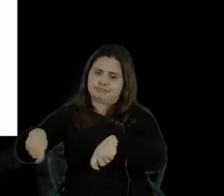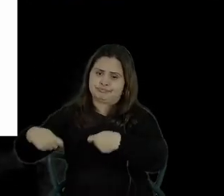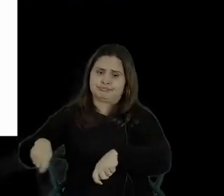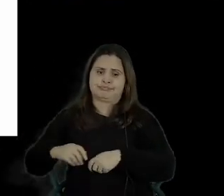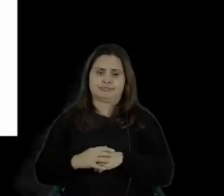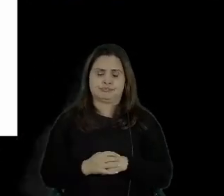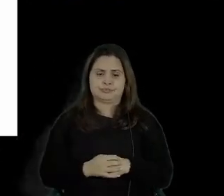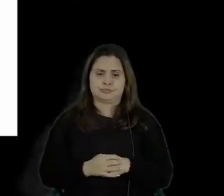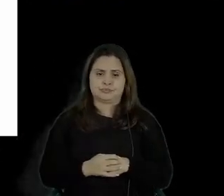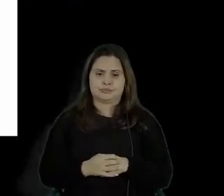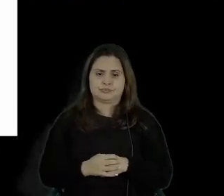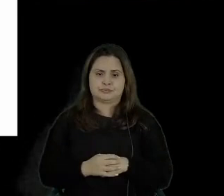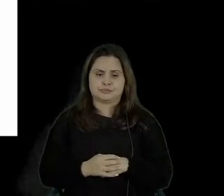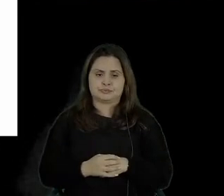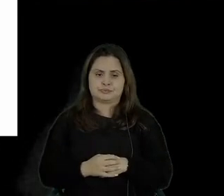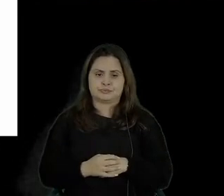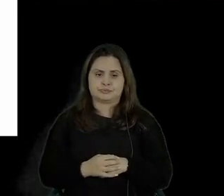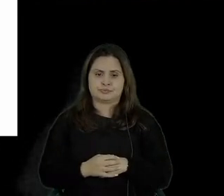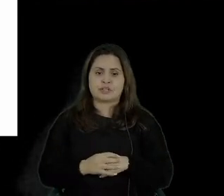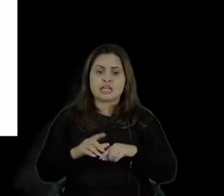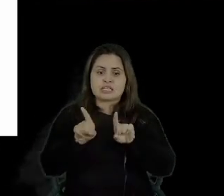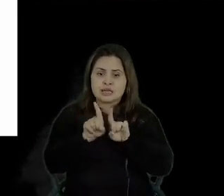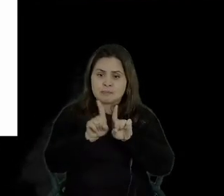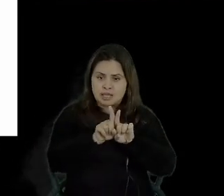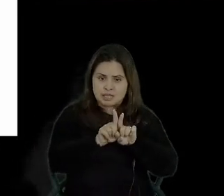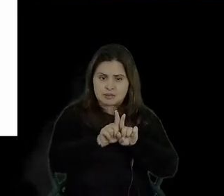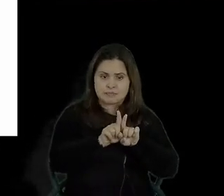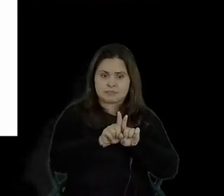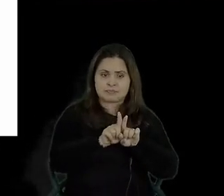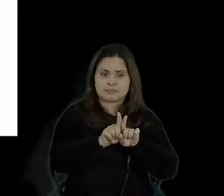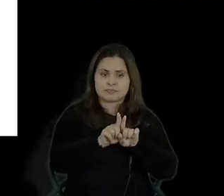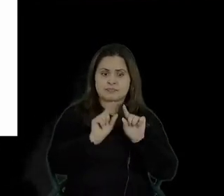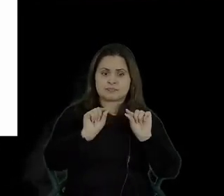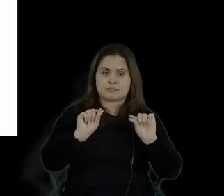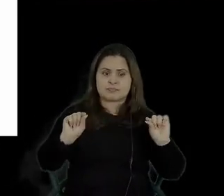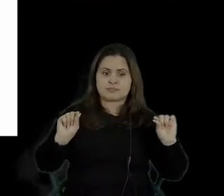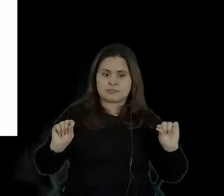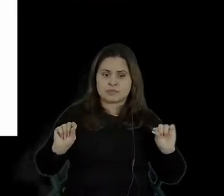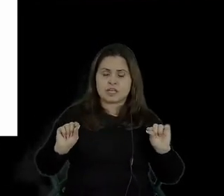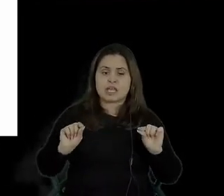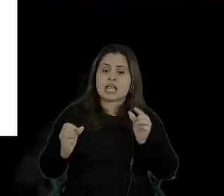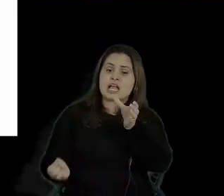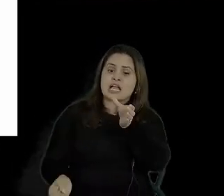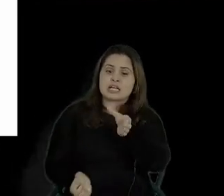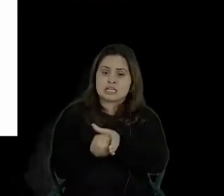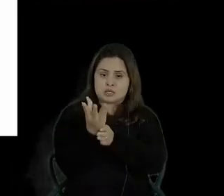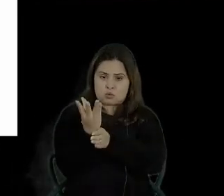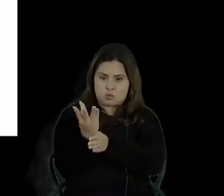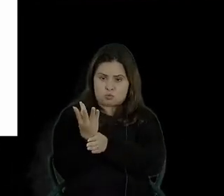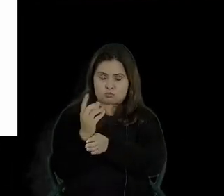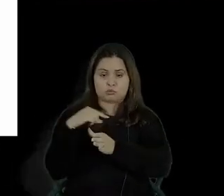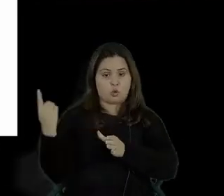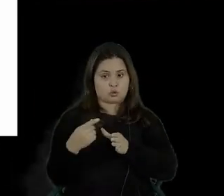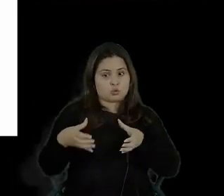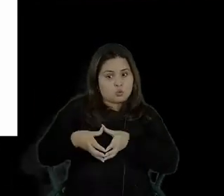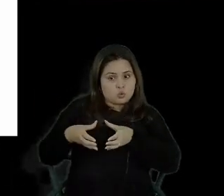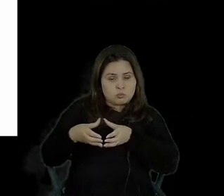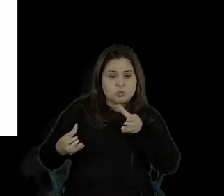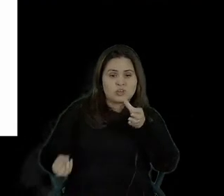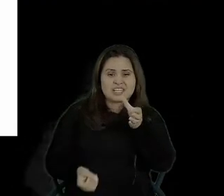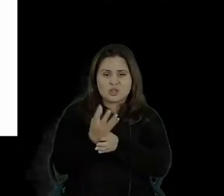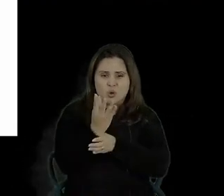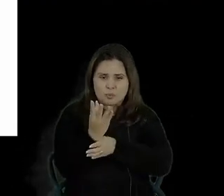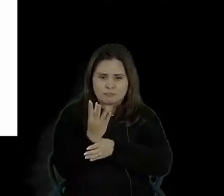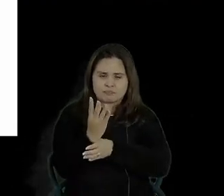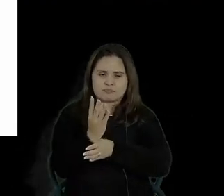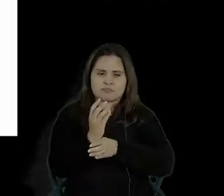E com isso, gente, foi criado a gente conseguiu uma válvula cardíaca